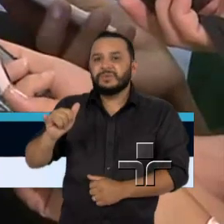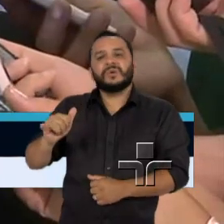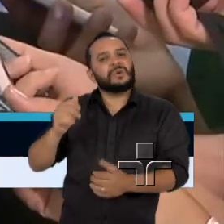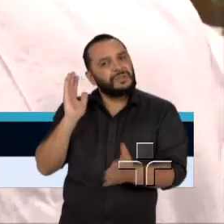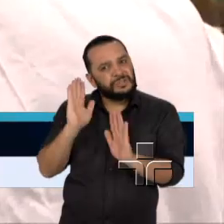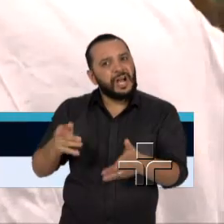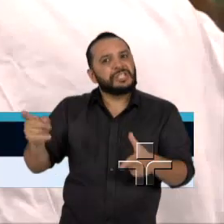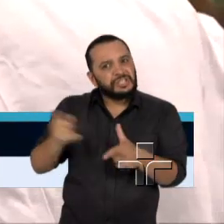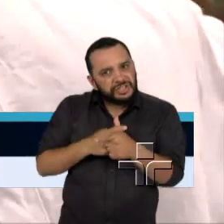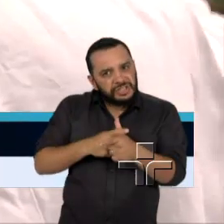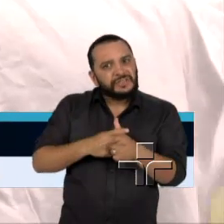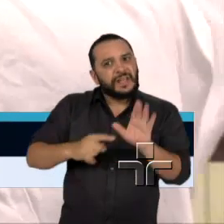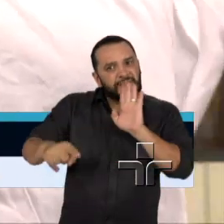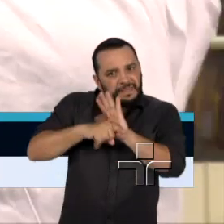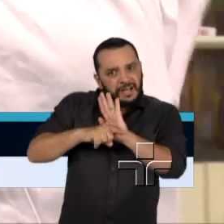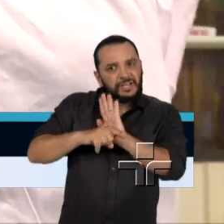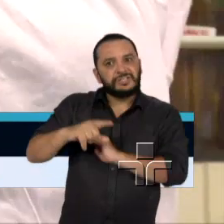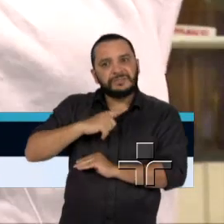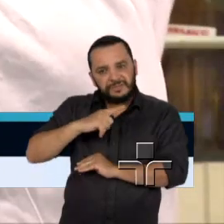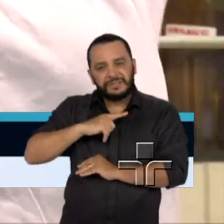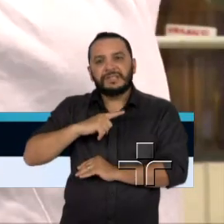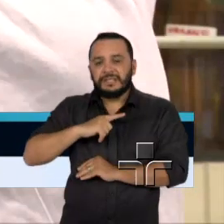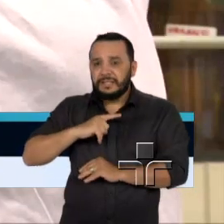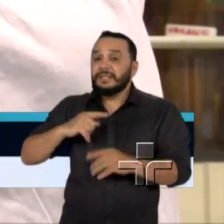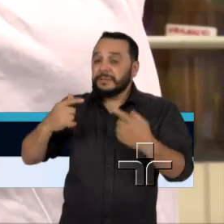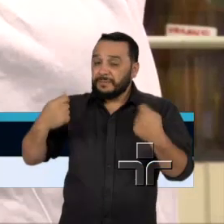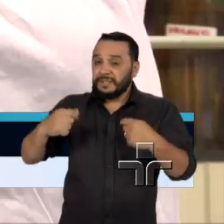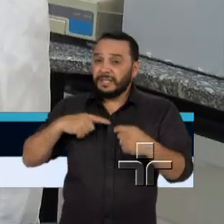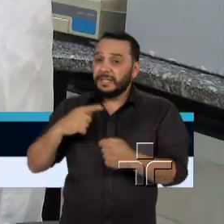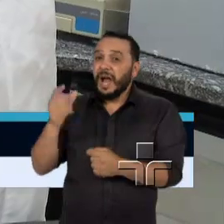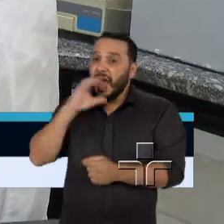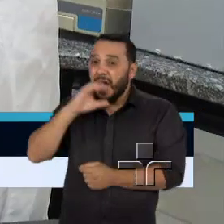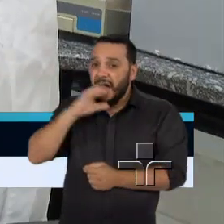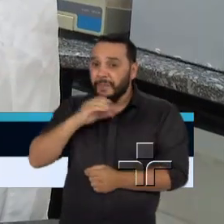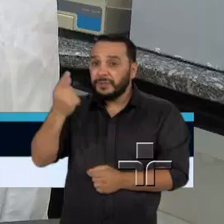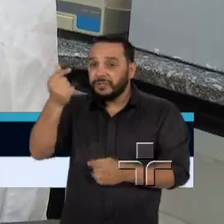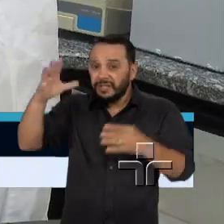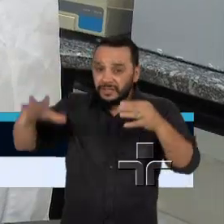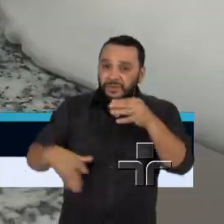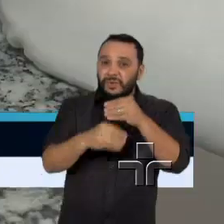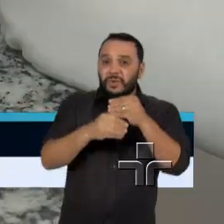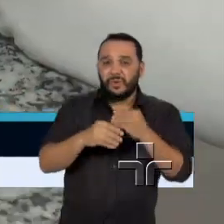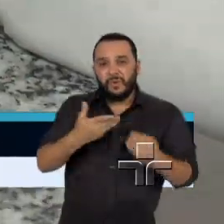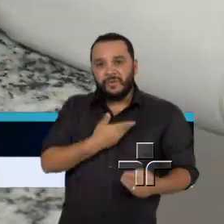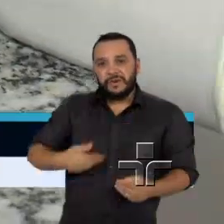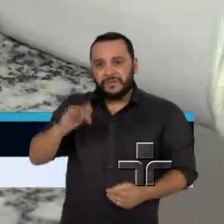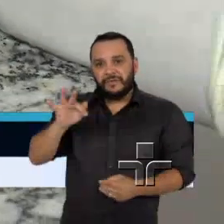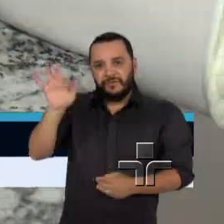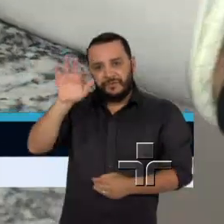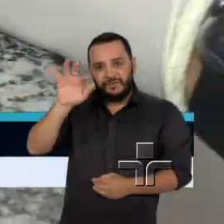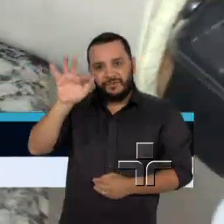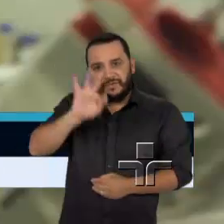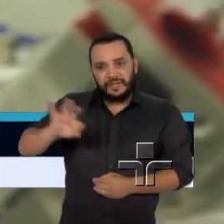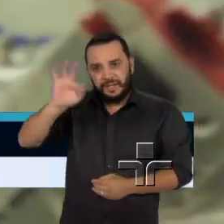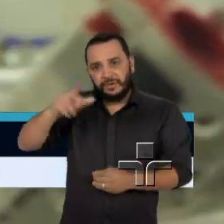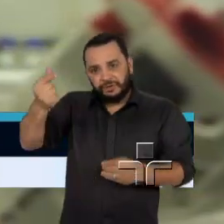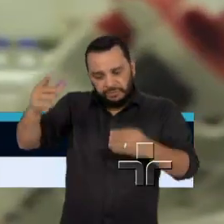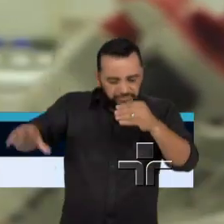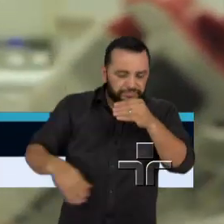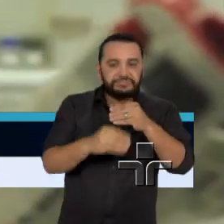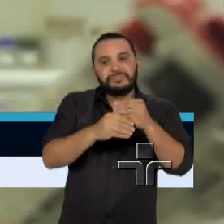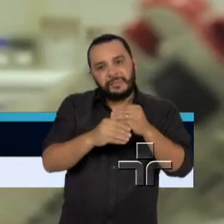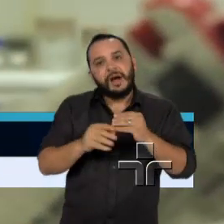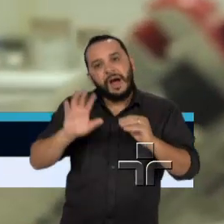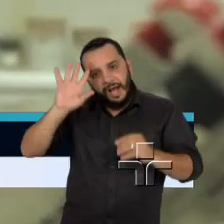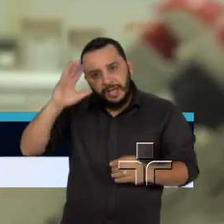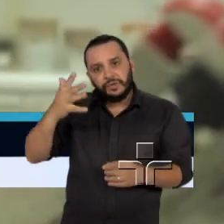do Caixa e que é urgente um crédito suplementar do governo federal para resolver a situação orçamentária do CNPq. Desde julho, o órgão